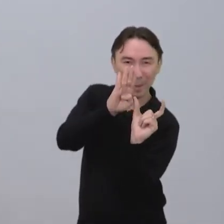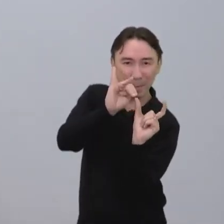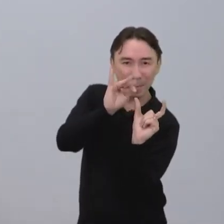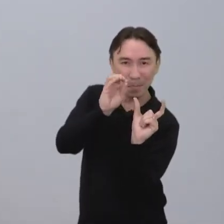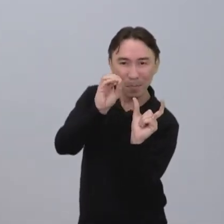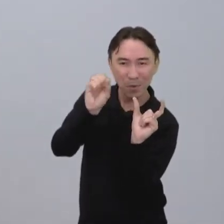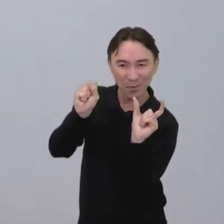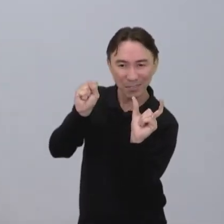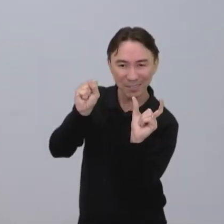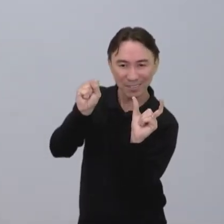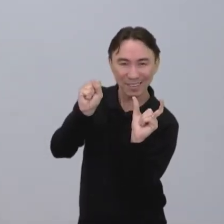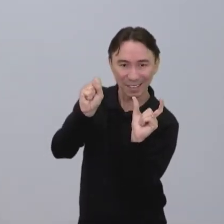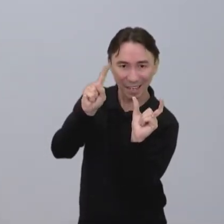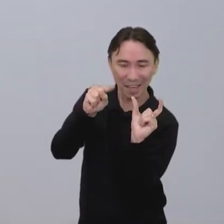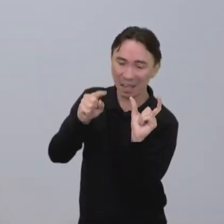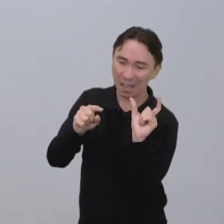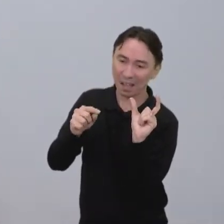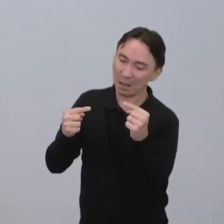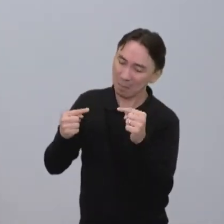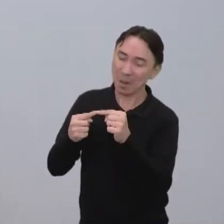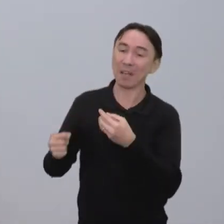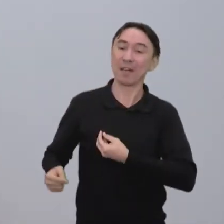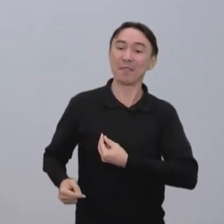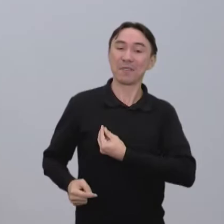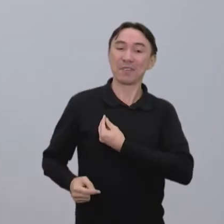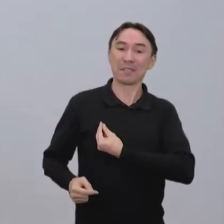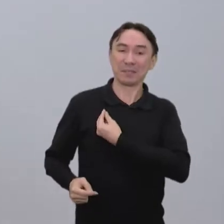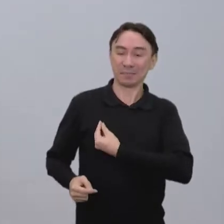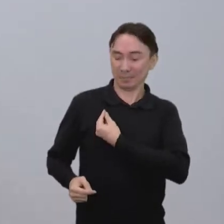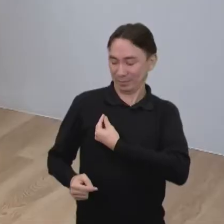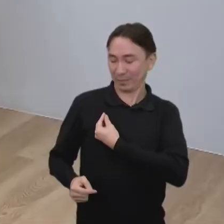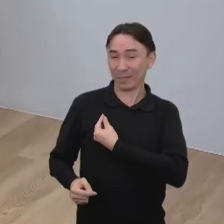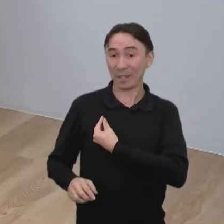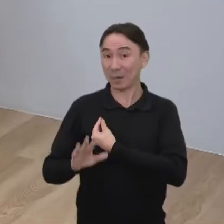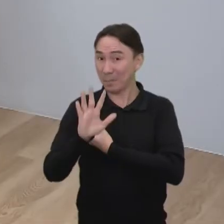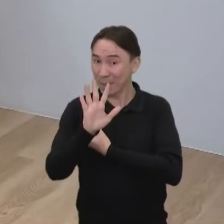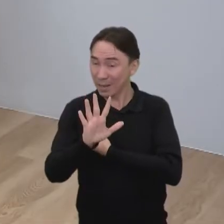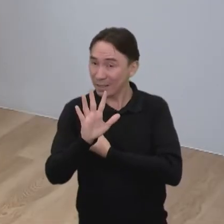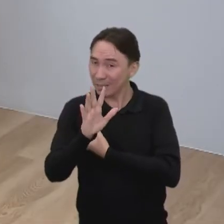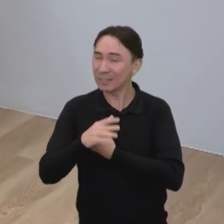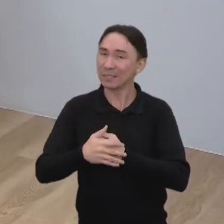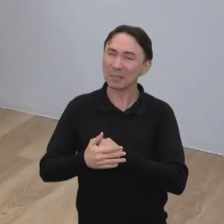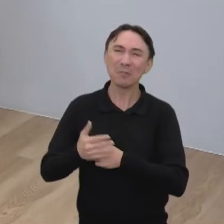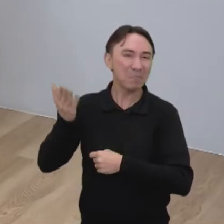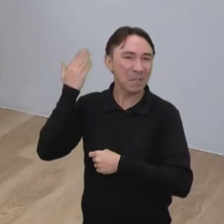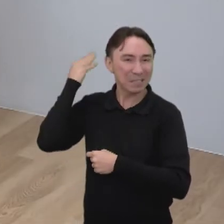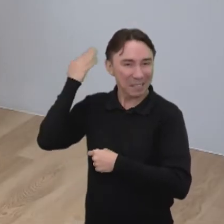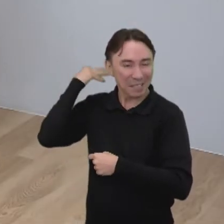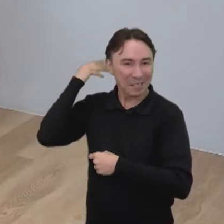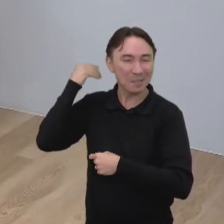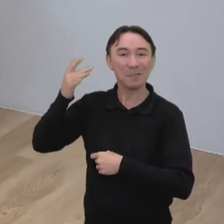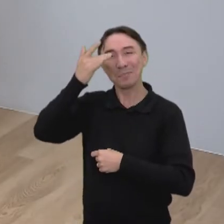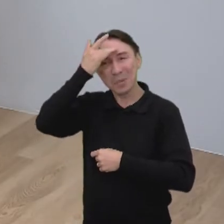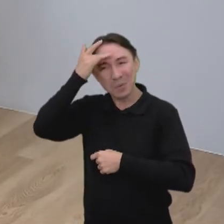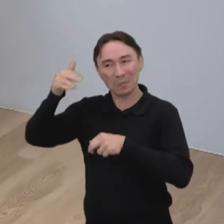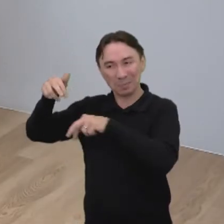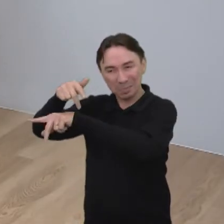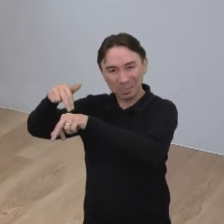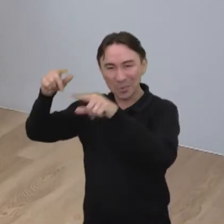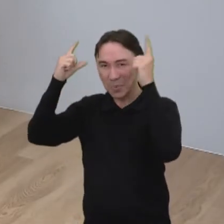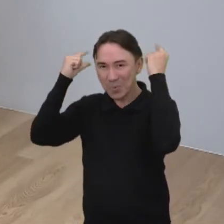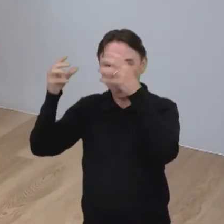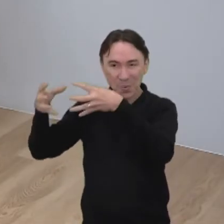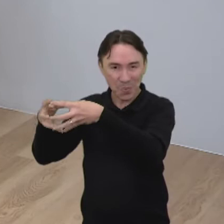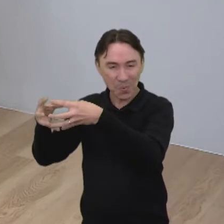diz respeito à vida, né? Mas o interessante, Pri, é que os gregos, eles sempre falavam a palavra bios, não quando